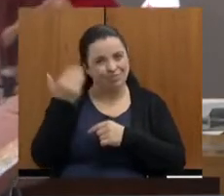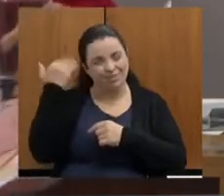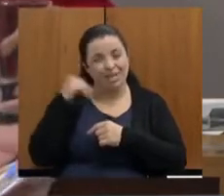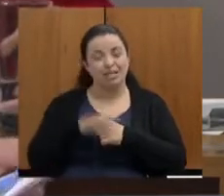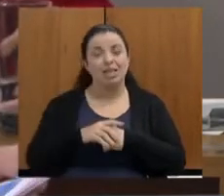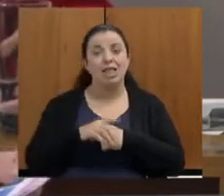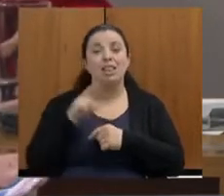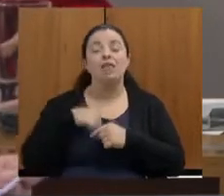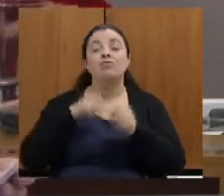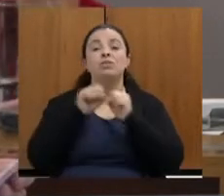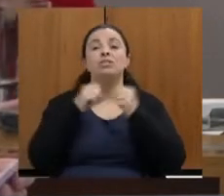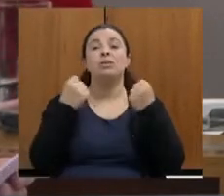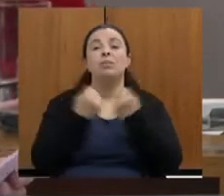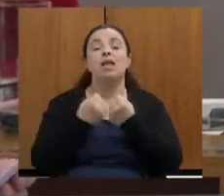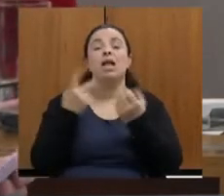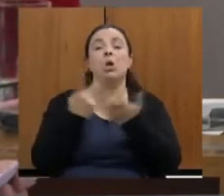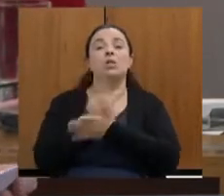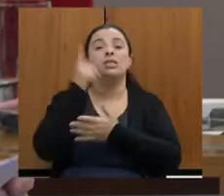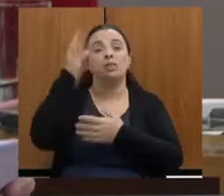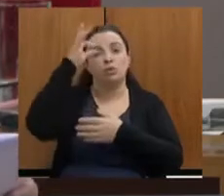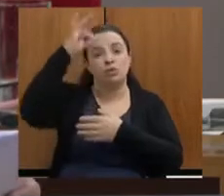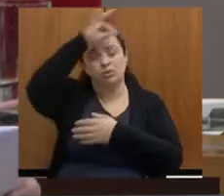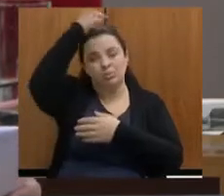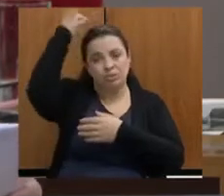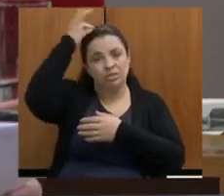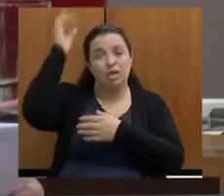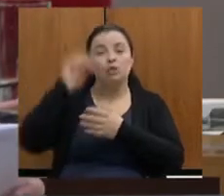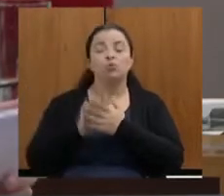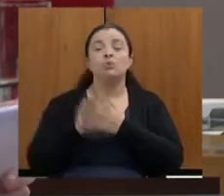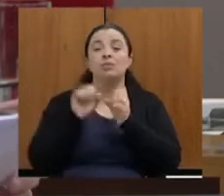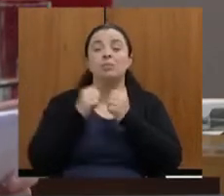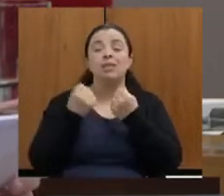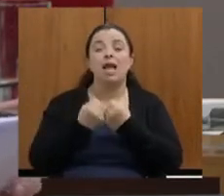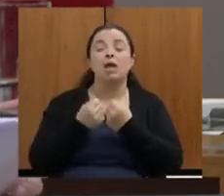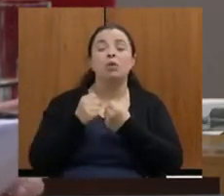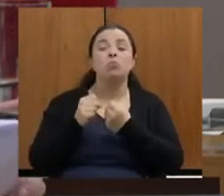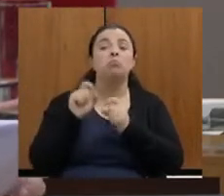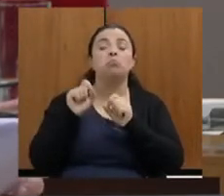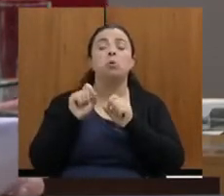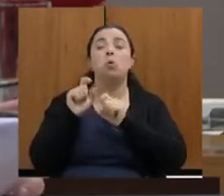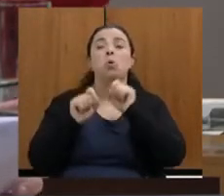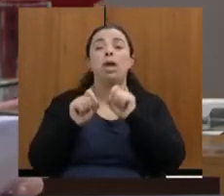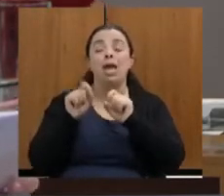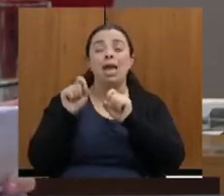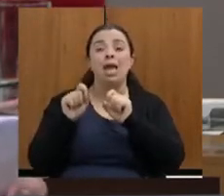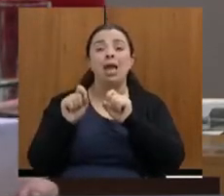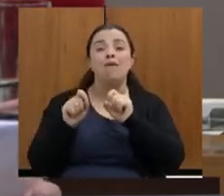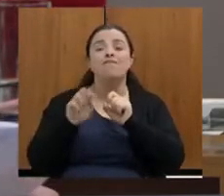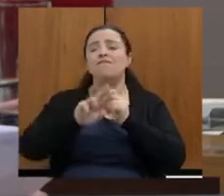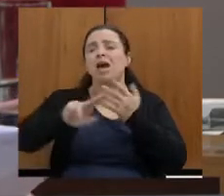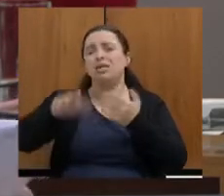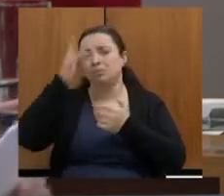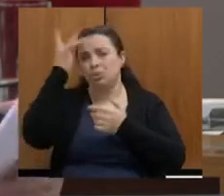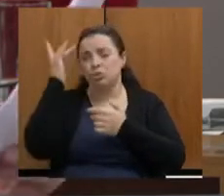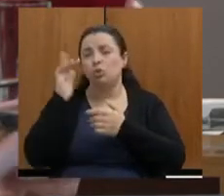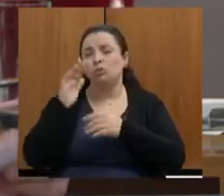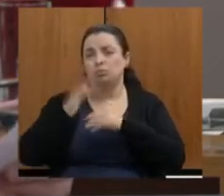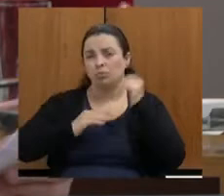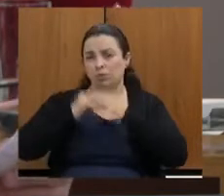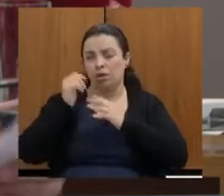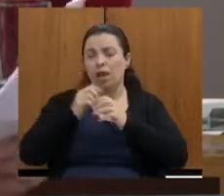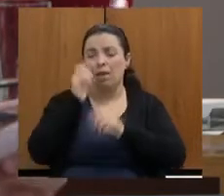feito no Espírito Santo onde pescadores fizeram uma avaliação das condições do Rio Doce